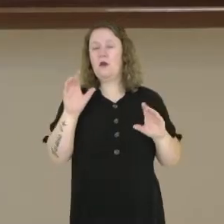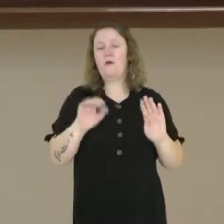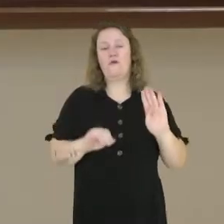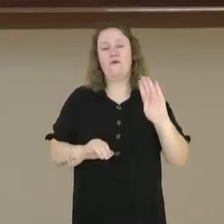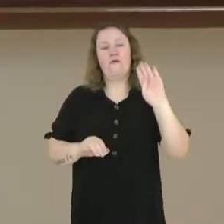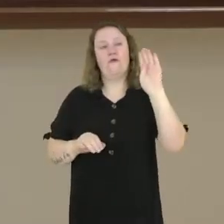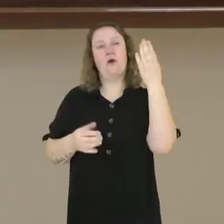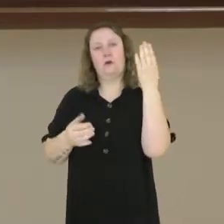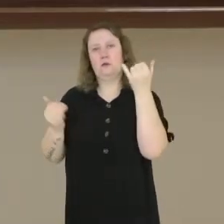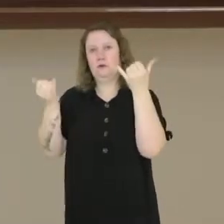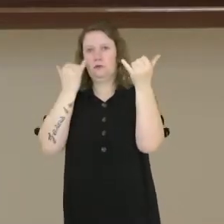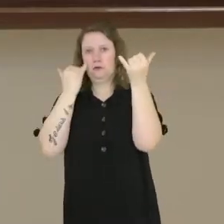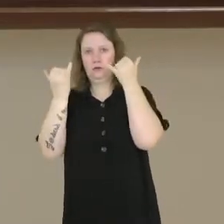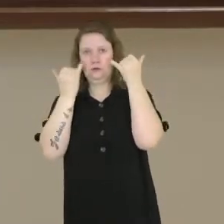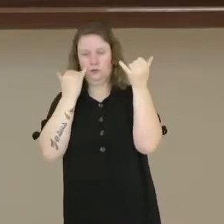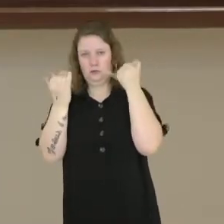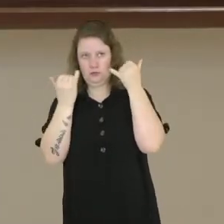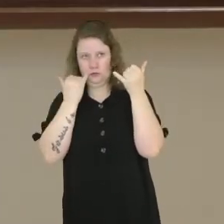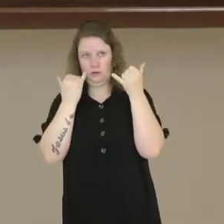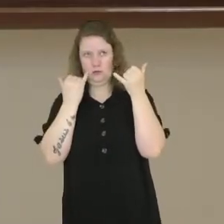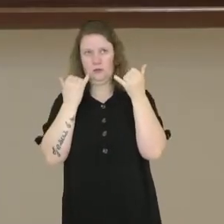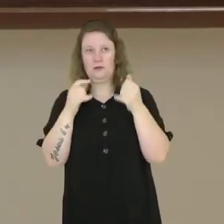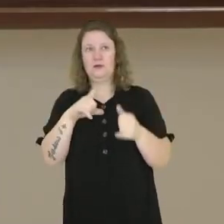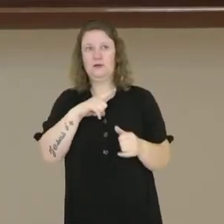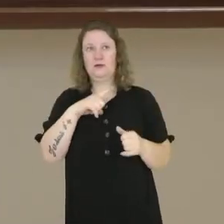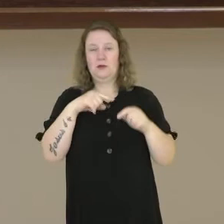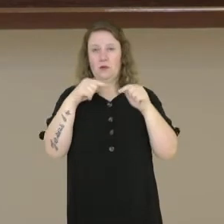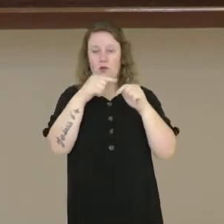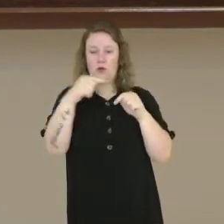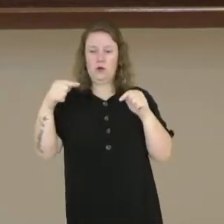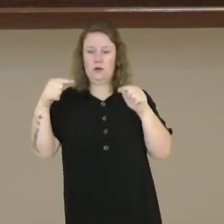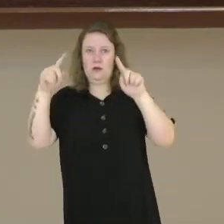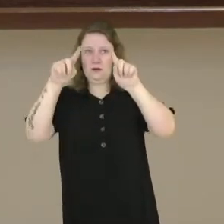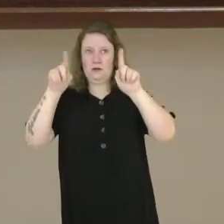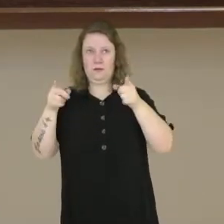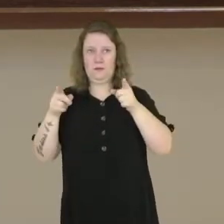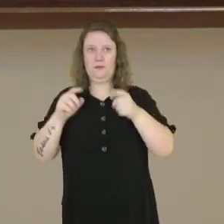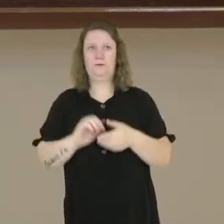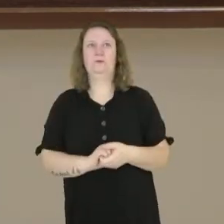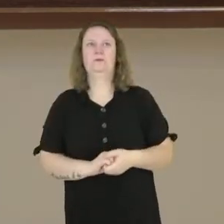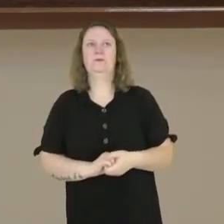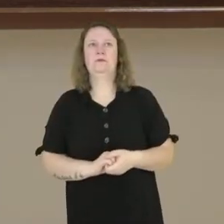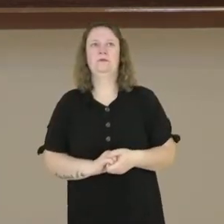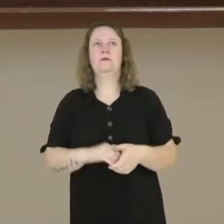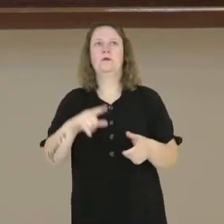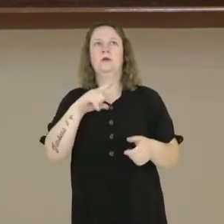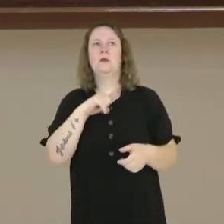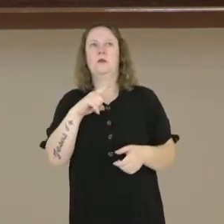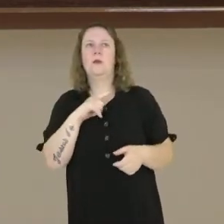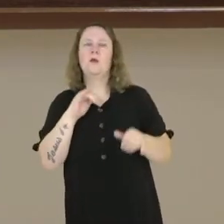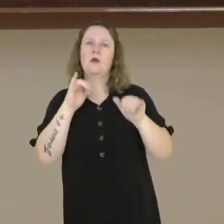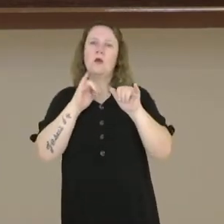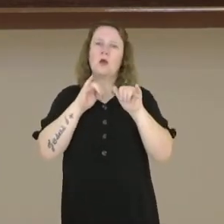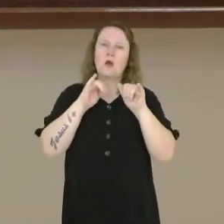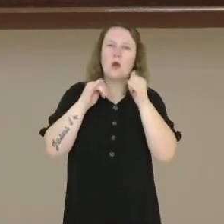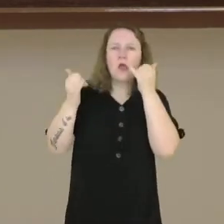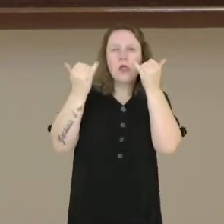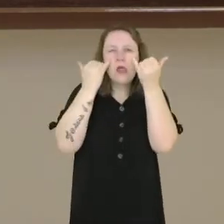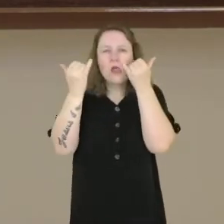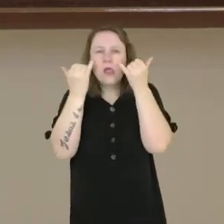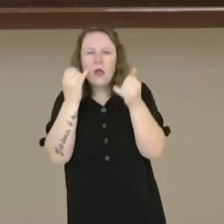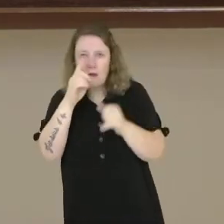news, e aí um travessãozinho lá no meio do parágrafo. E aí diz, notícias inventadas com o objetivo